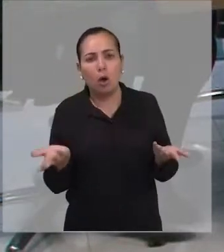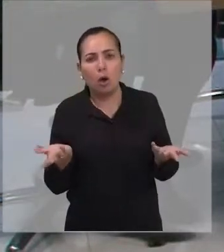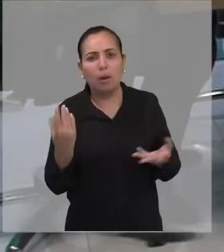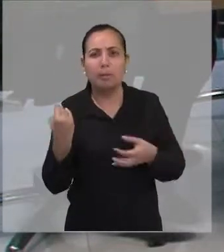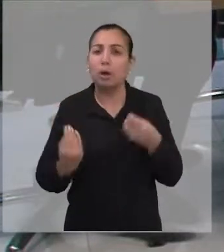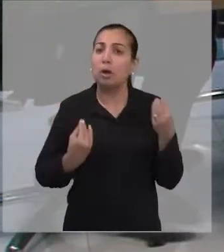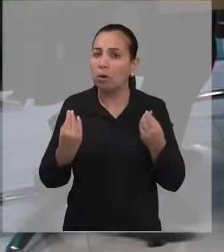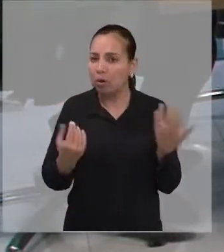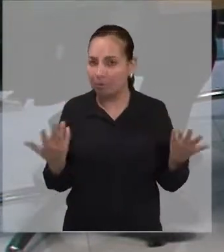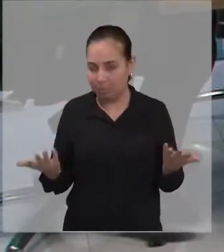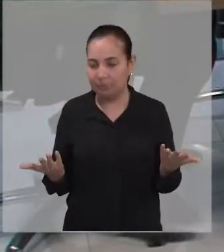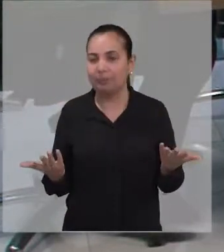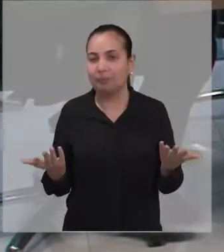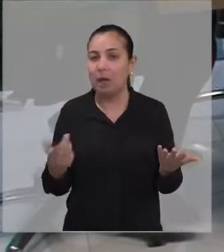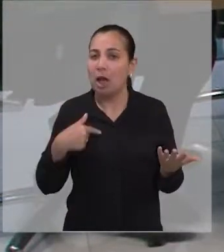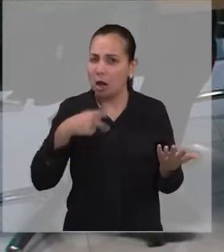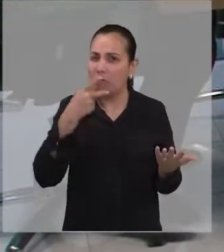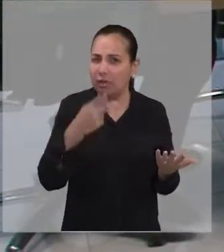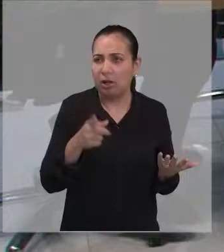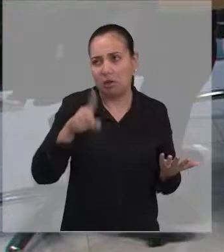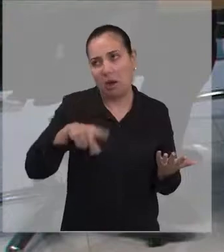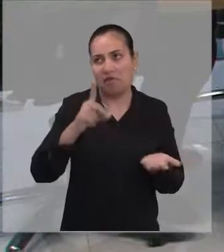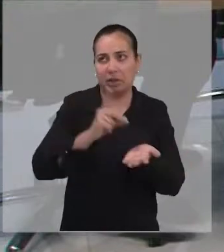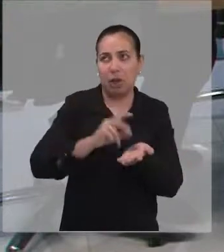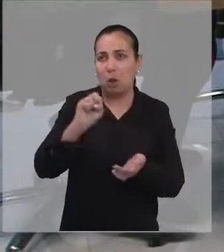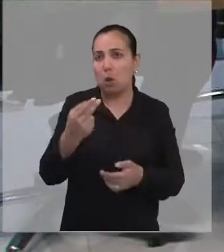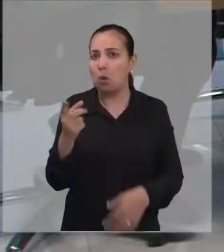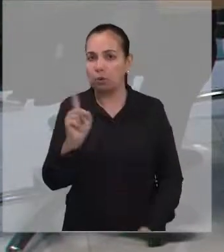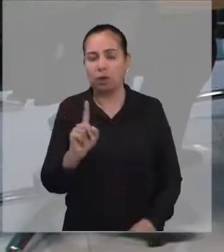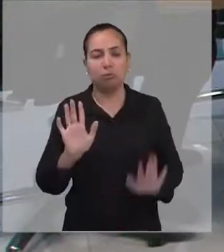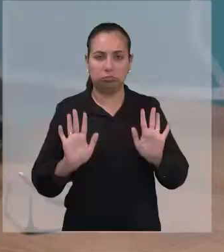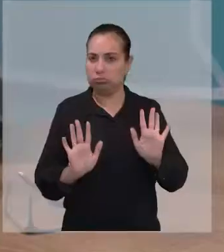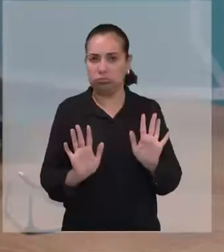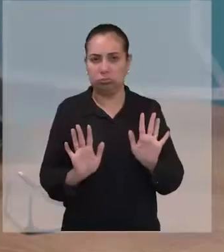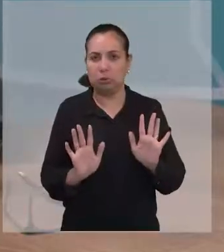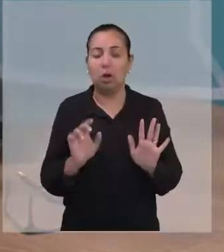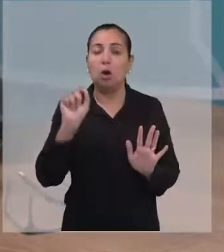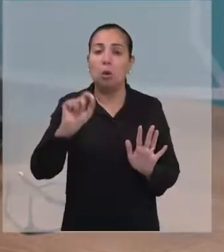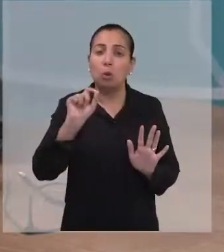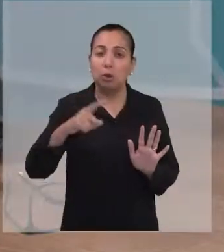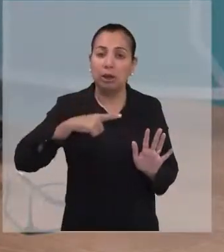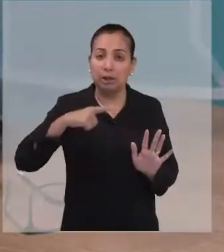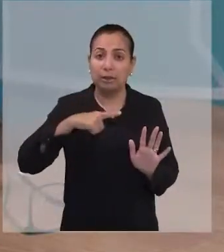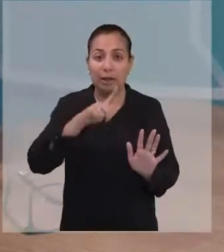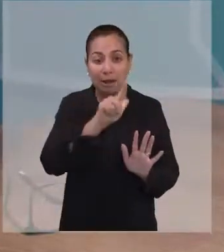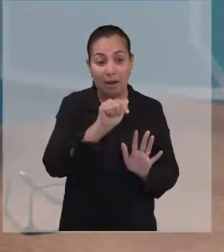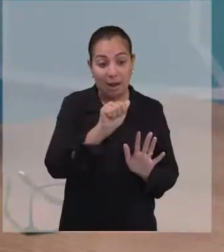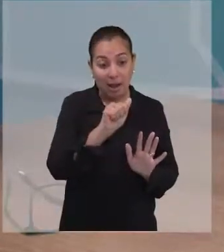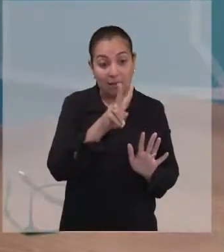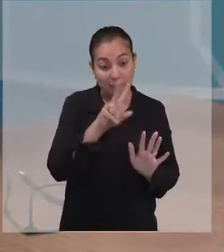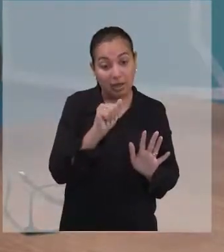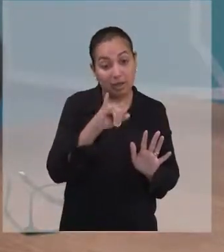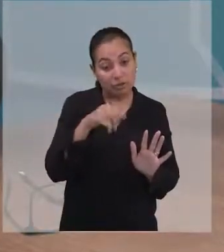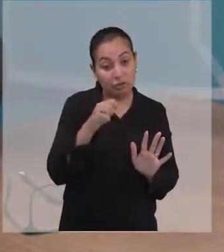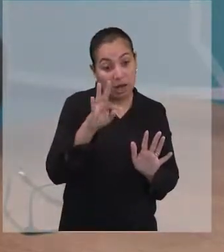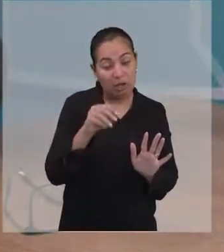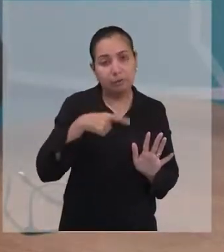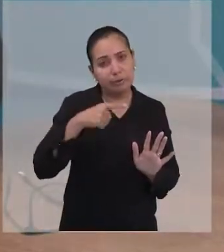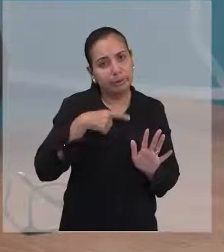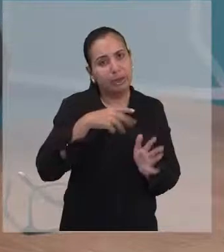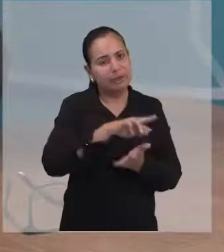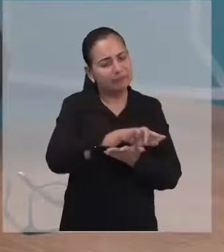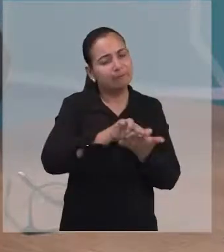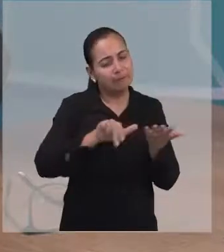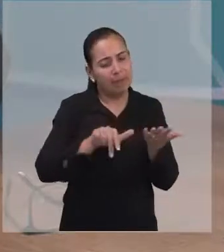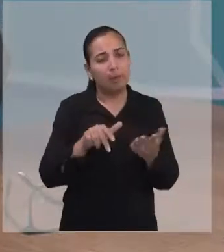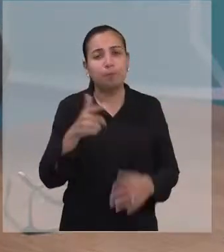todos são verdadeiros, nem estou atribuindo ao juiz, mas envolto na Lava Jato tem muitas dessas questões. E tinha uma outra questão que eu me